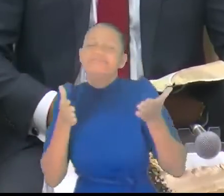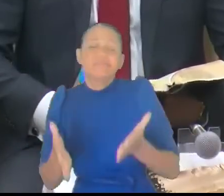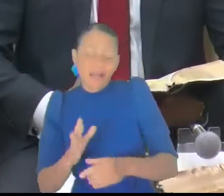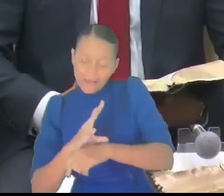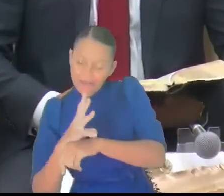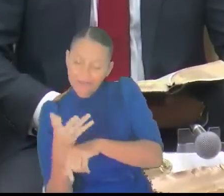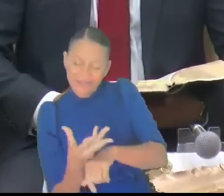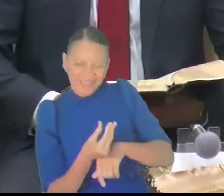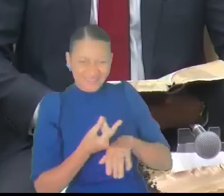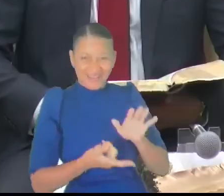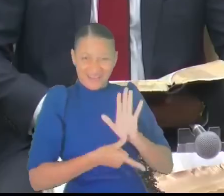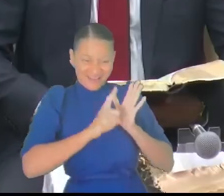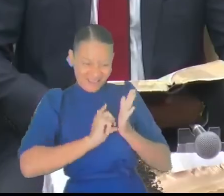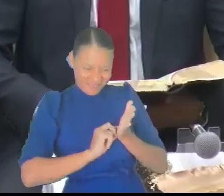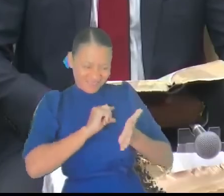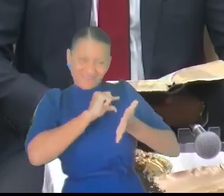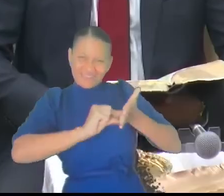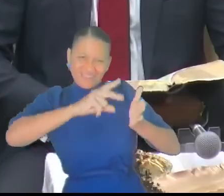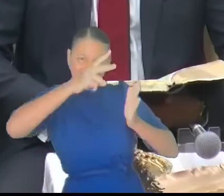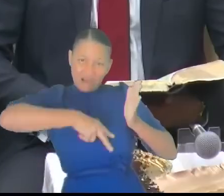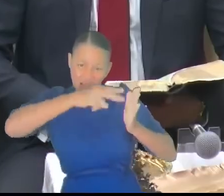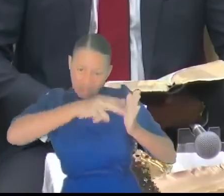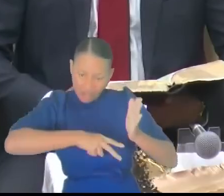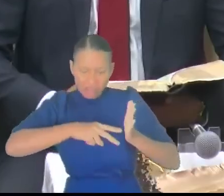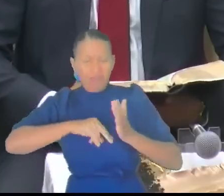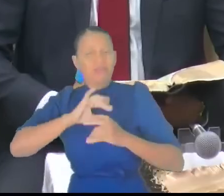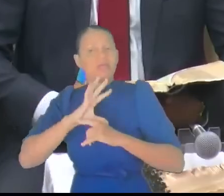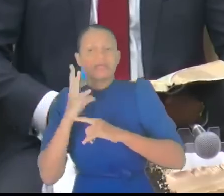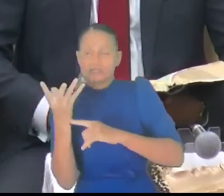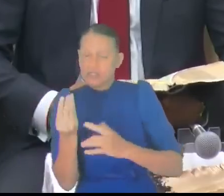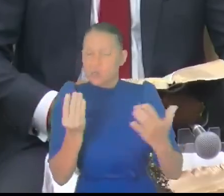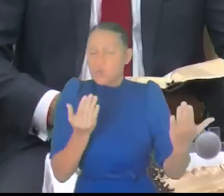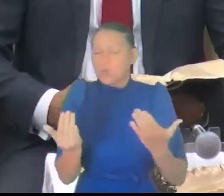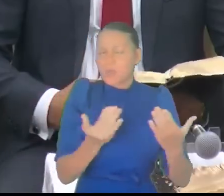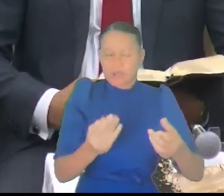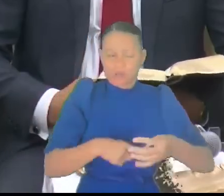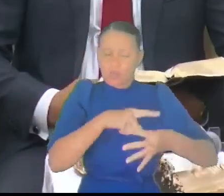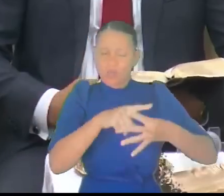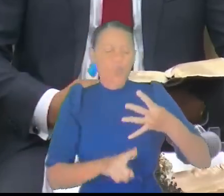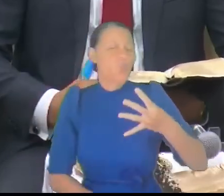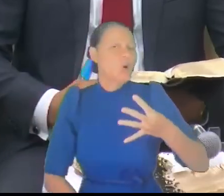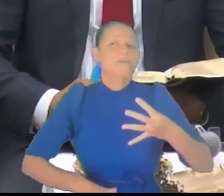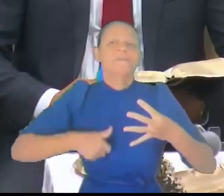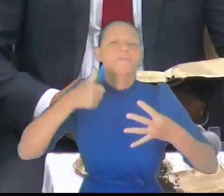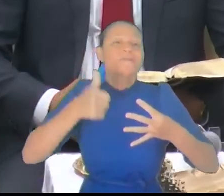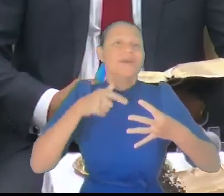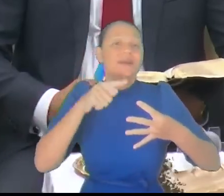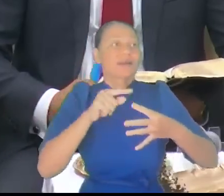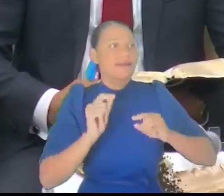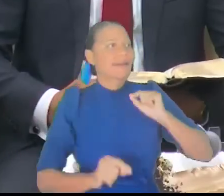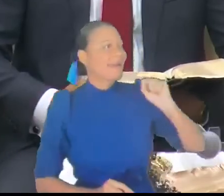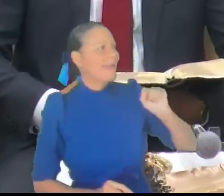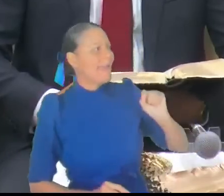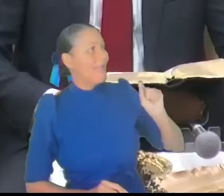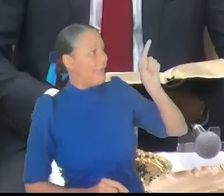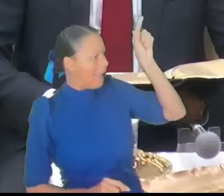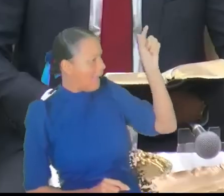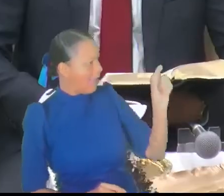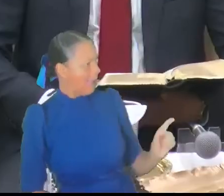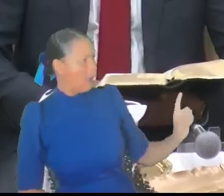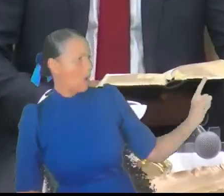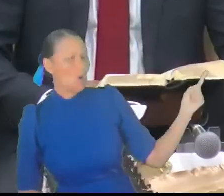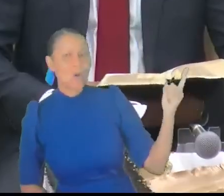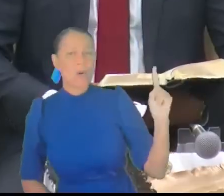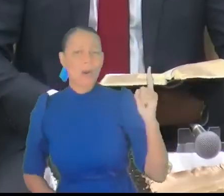é comparada com 4 coisas preciosas. Primeiro, quem é esta que aparece como